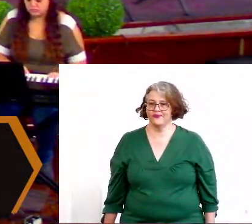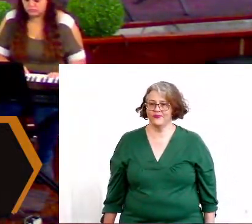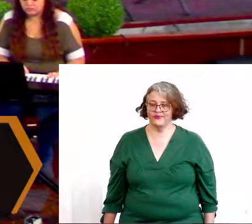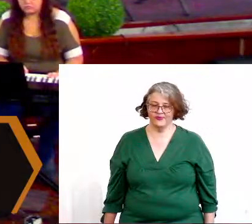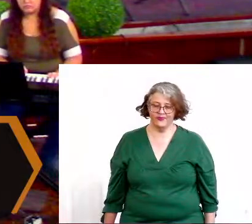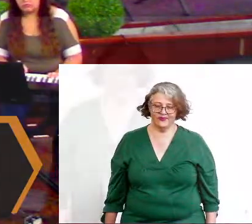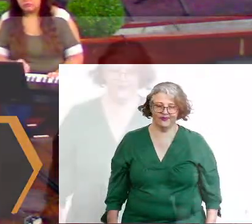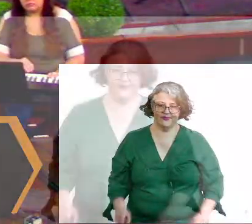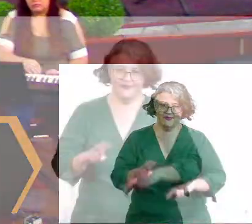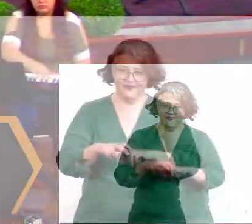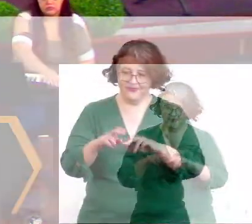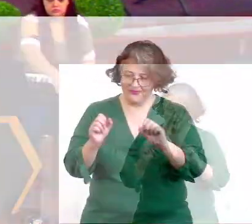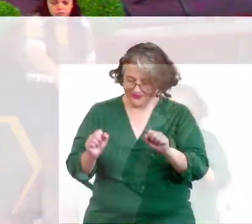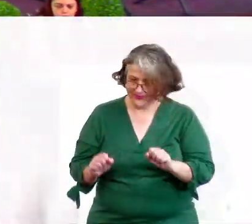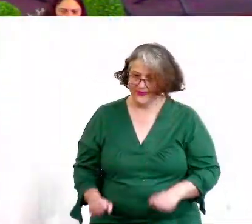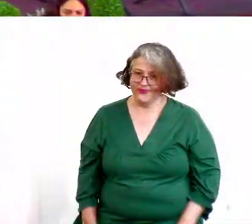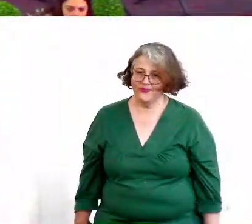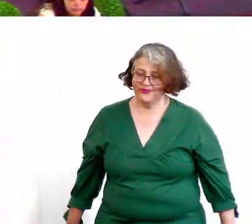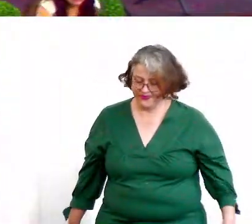A igreja pode sentar.